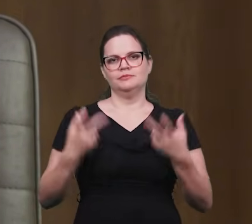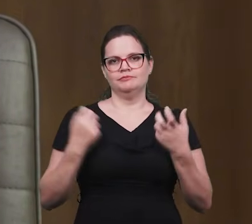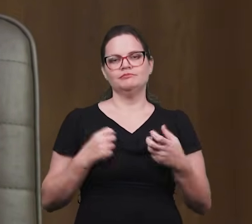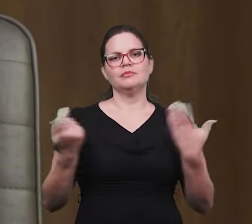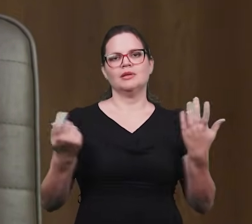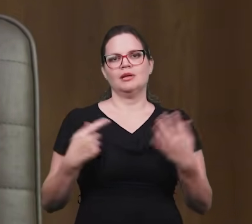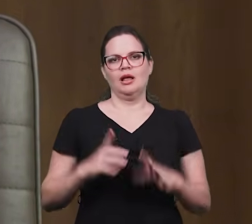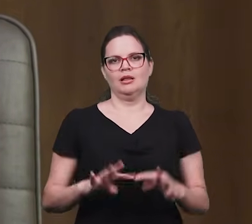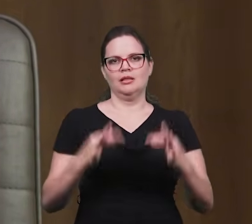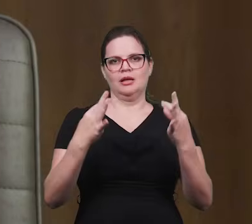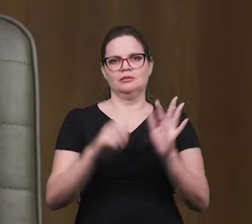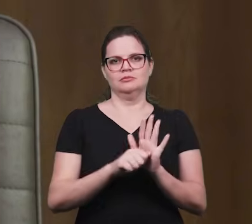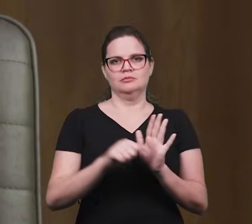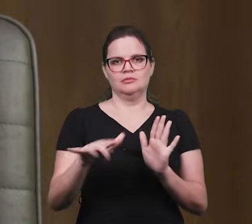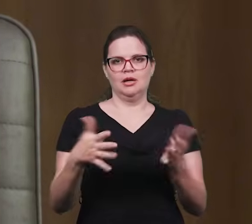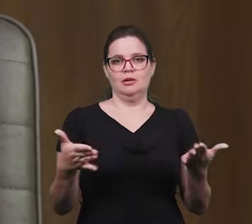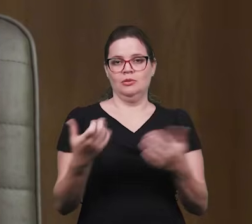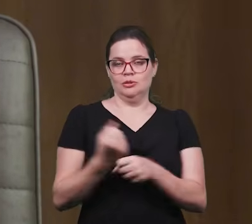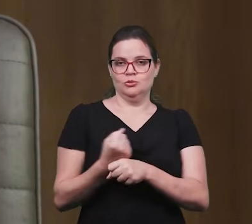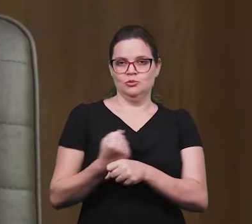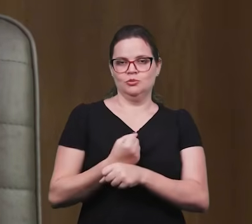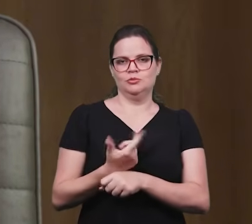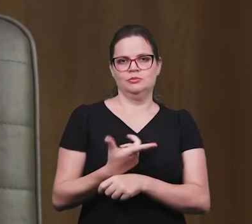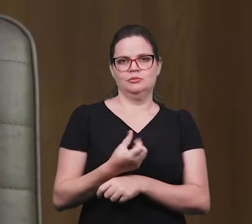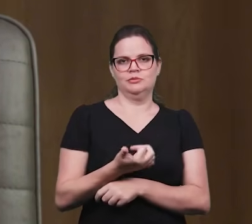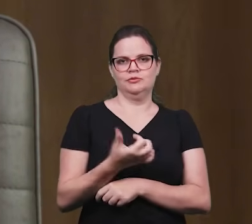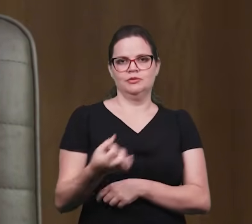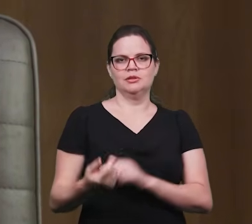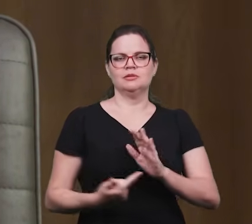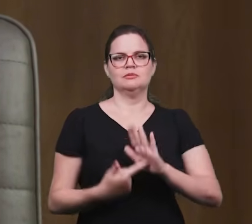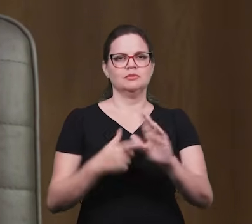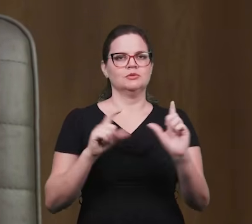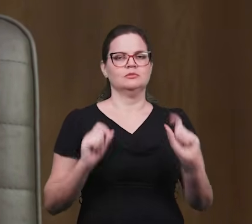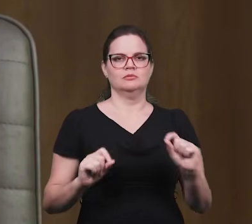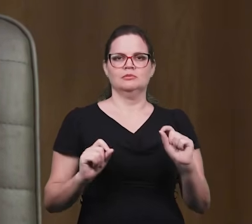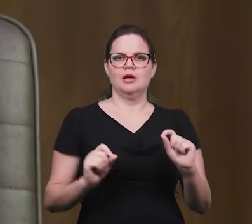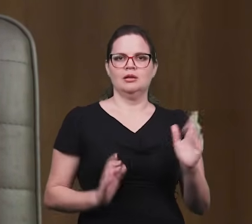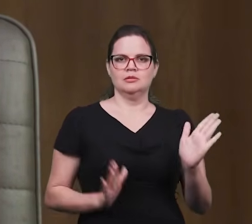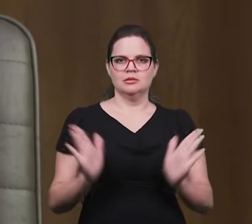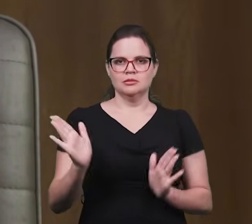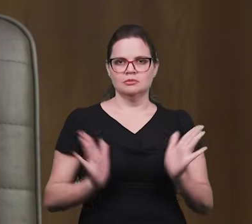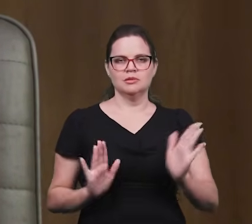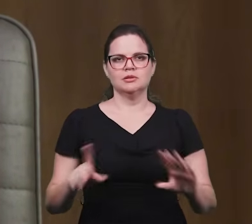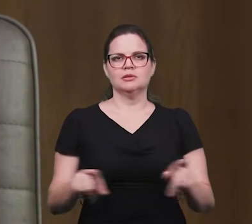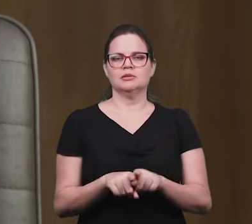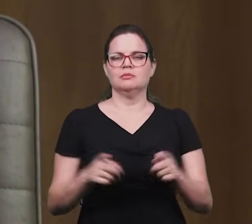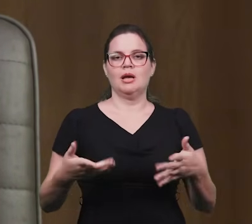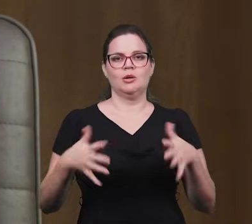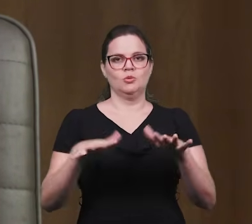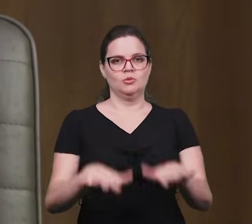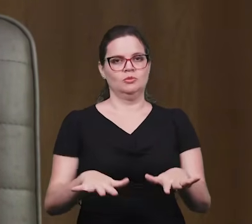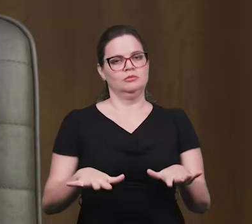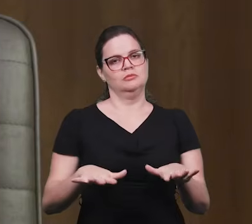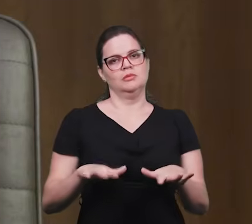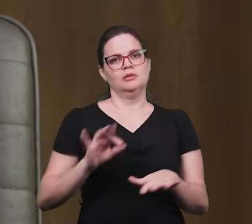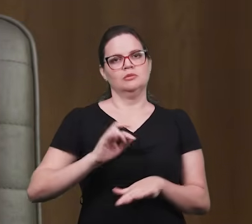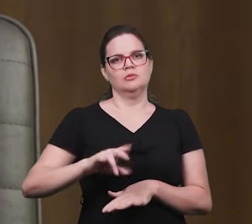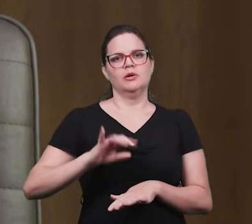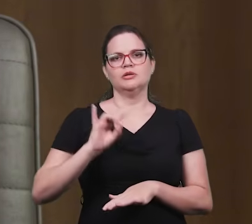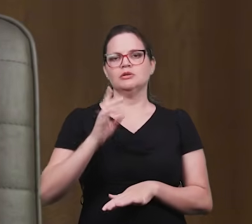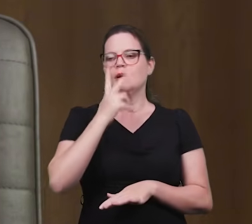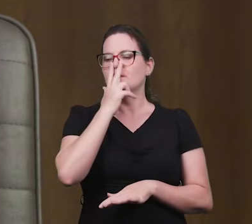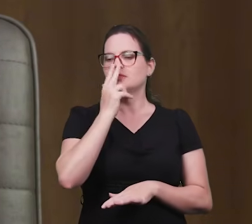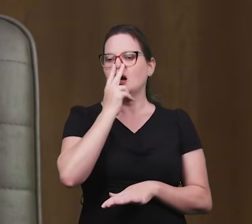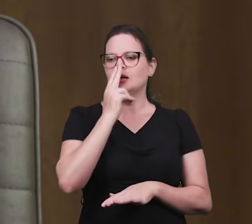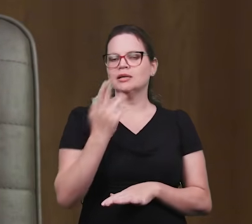tecnologia assistiva, né, nesse ano, principalmente agora, né, mostra que a acessibilidade, né, a inclusão, ela não é